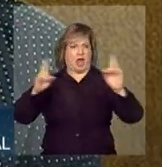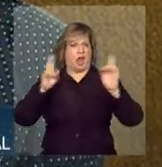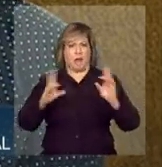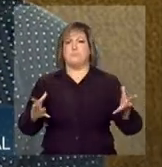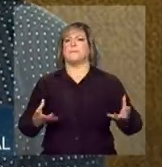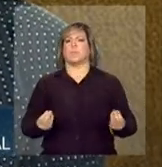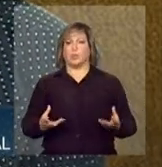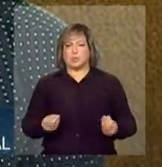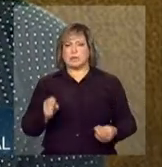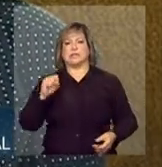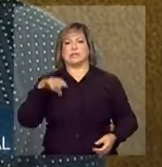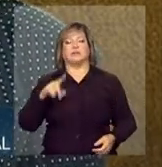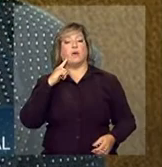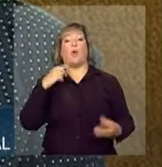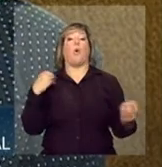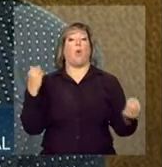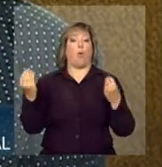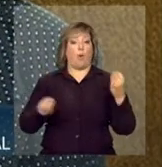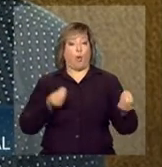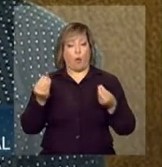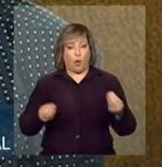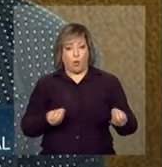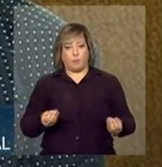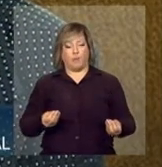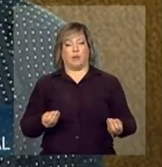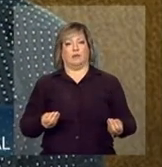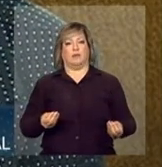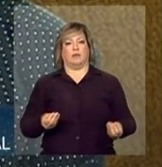sim, de como